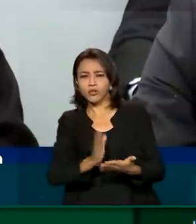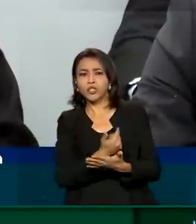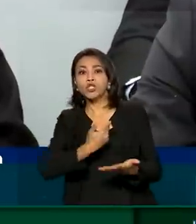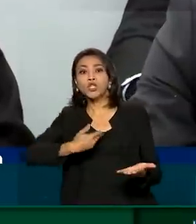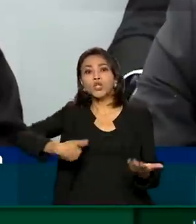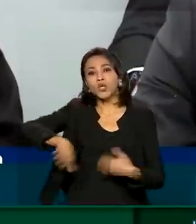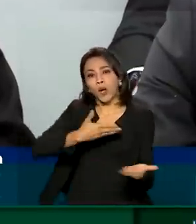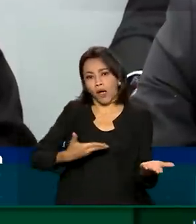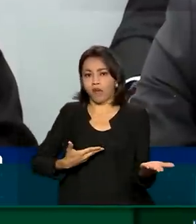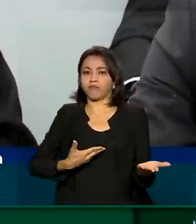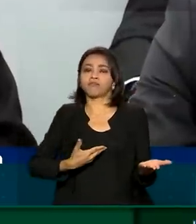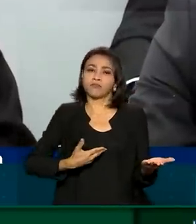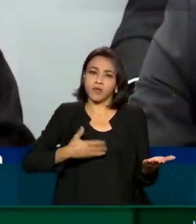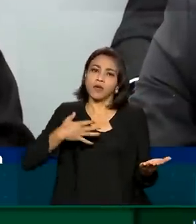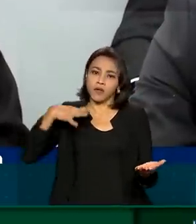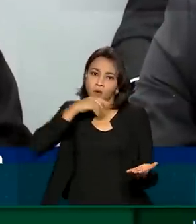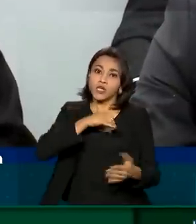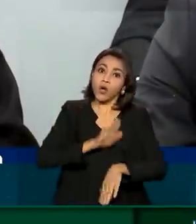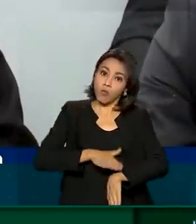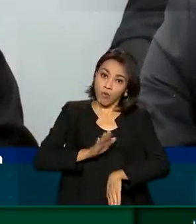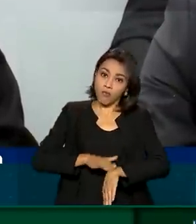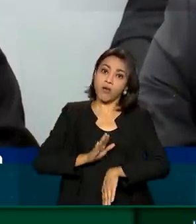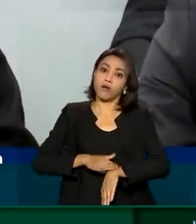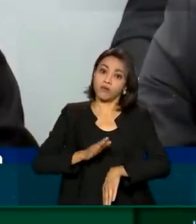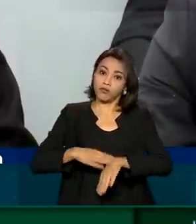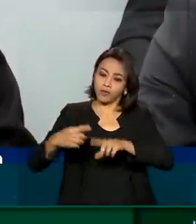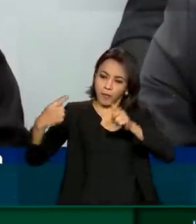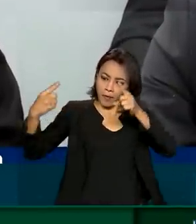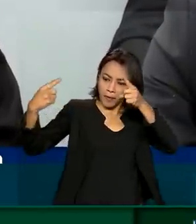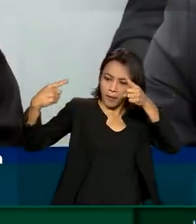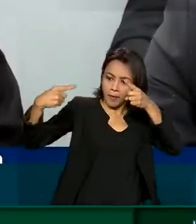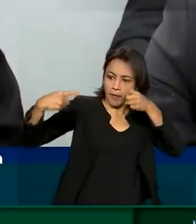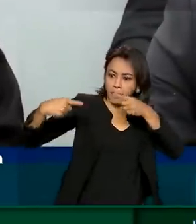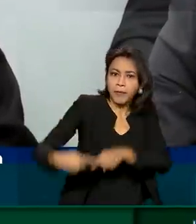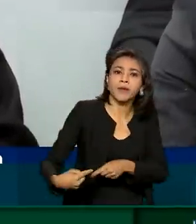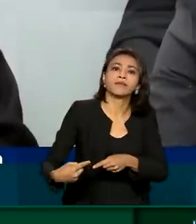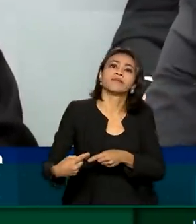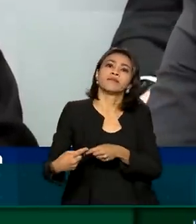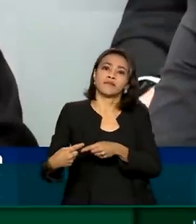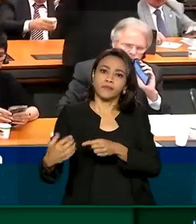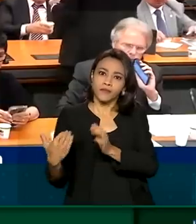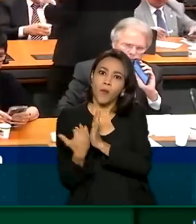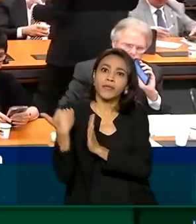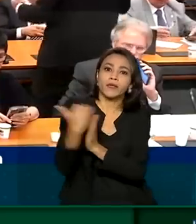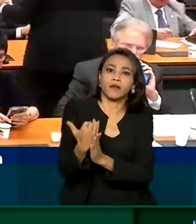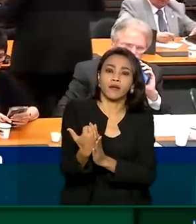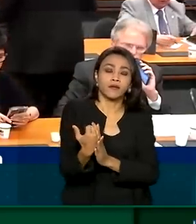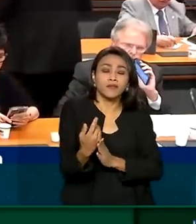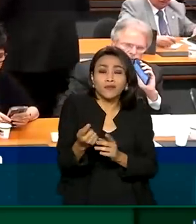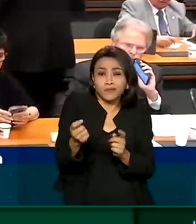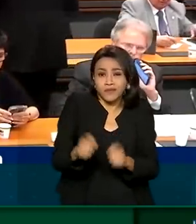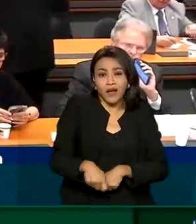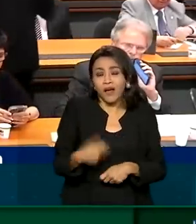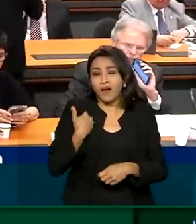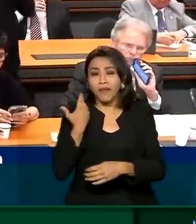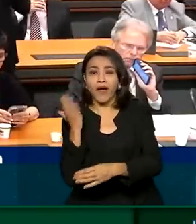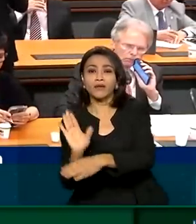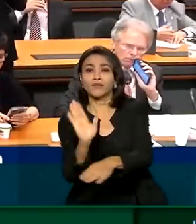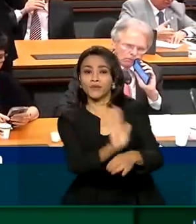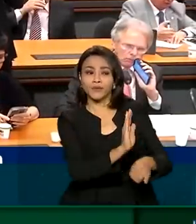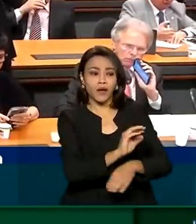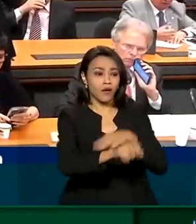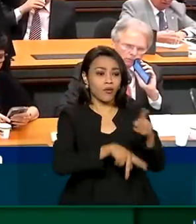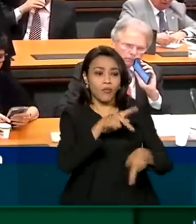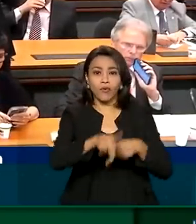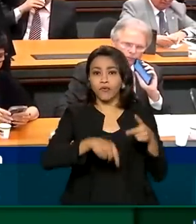porque acredito que é o momento de aumentar a competição não há como ajudar o consumidor Brasileiro